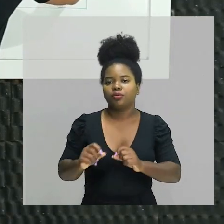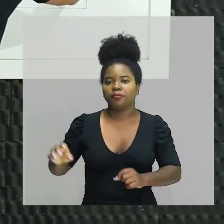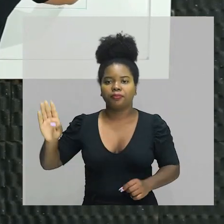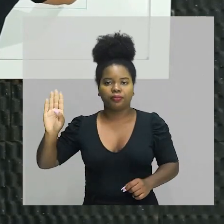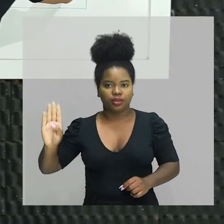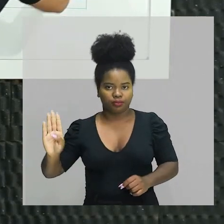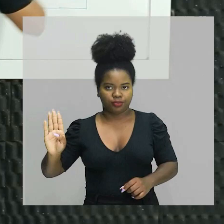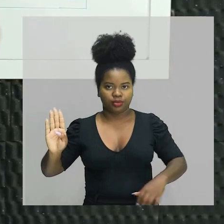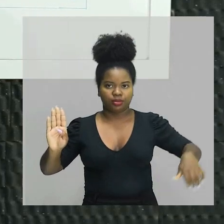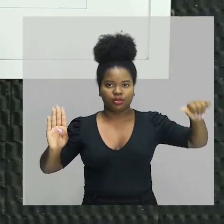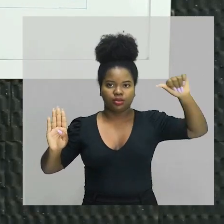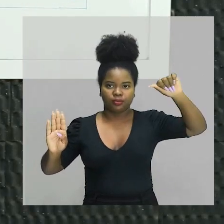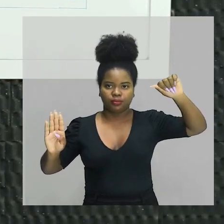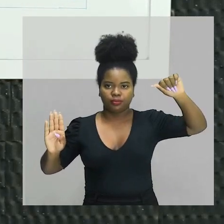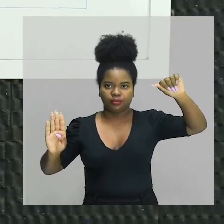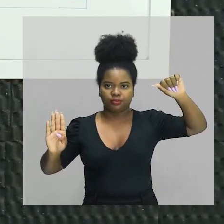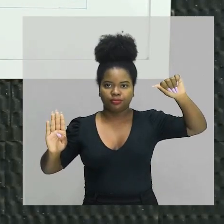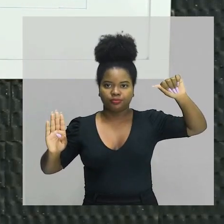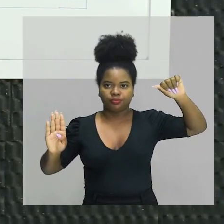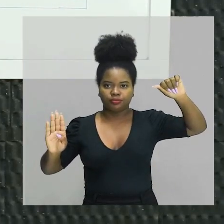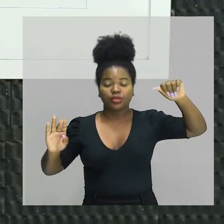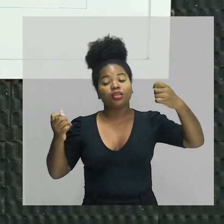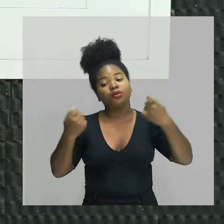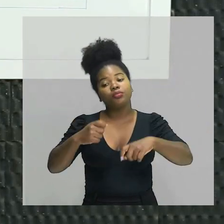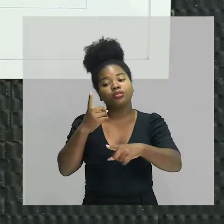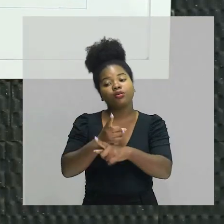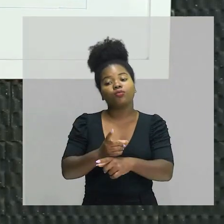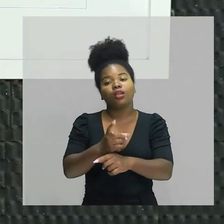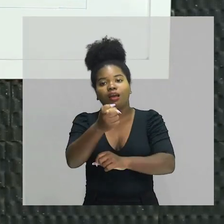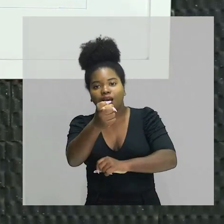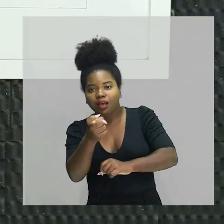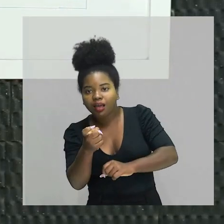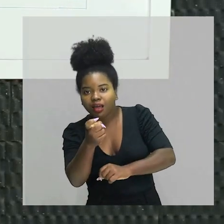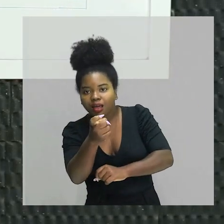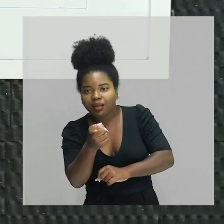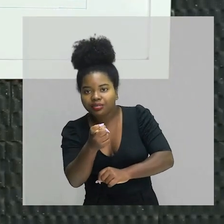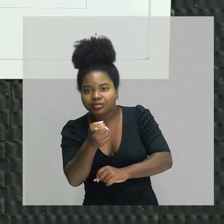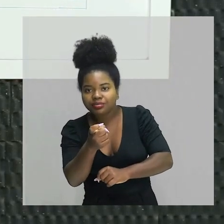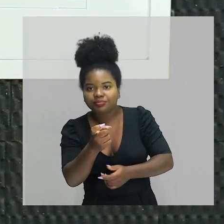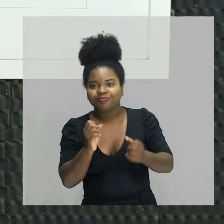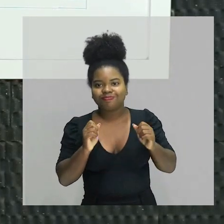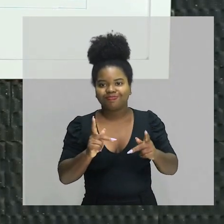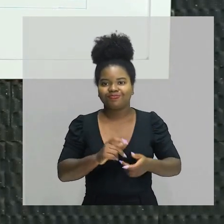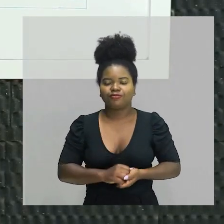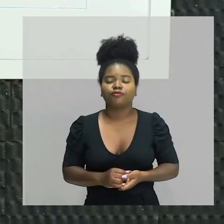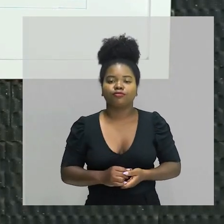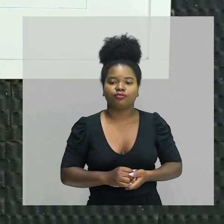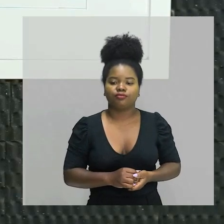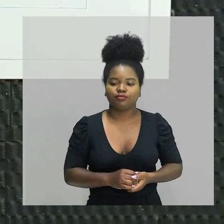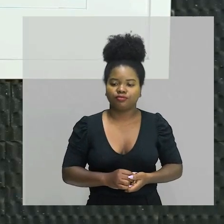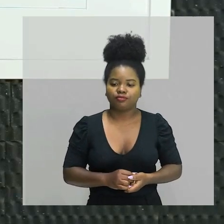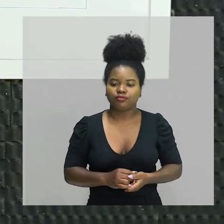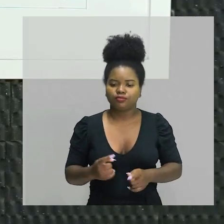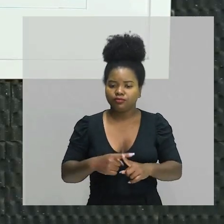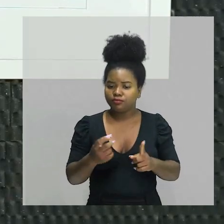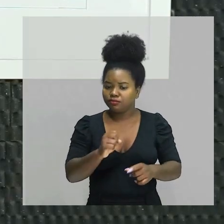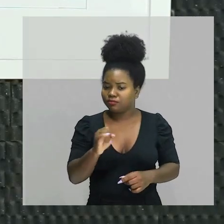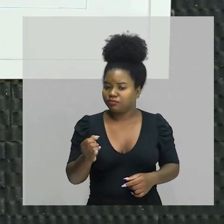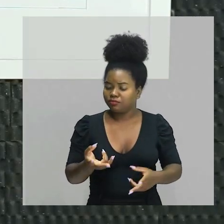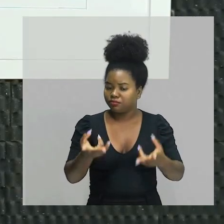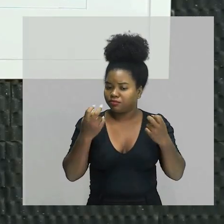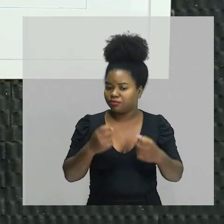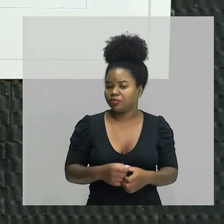B. Esse é o pedaço do corrimão que eu não tenho, certo? Eu não tenho. Mas se você observar no